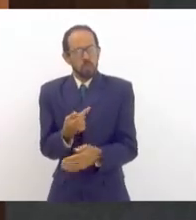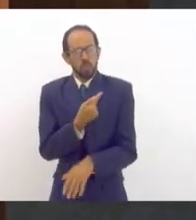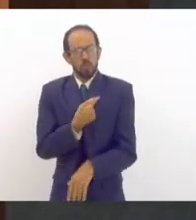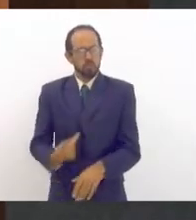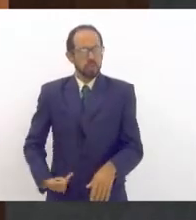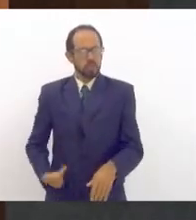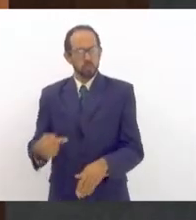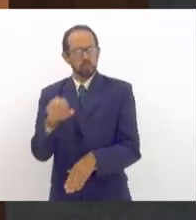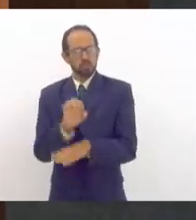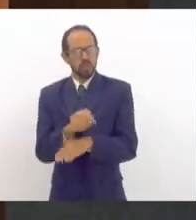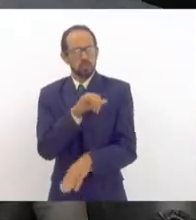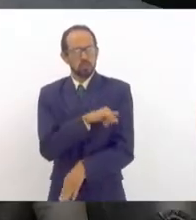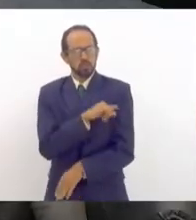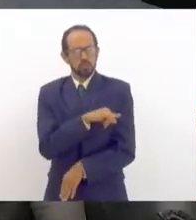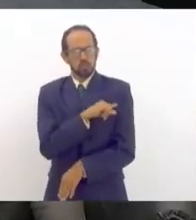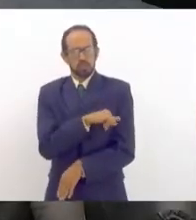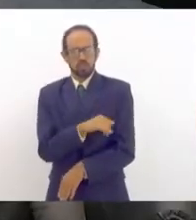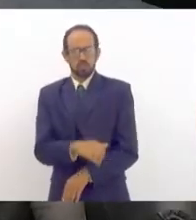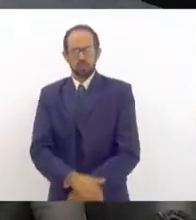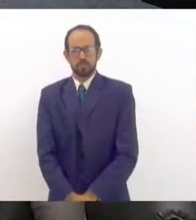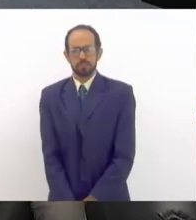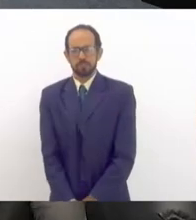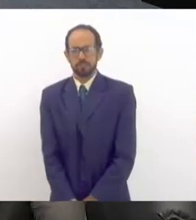de Janeiro sobre o que que vai ser feito